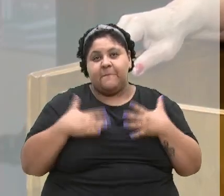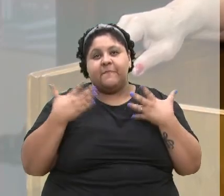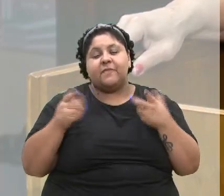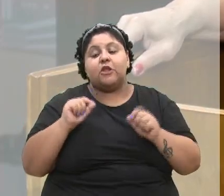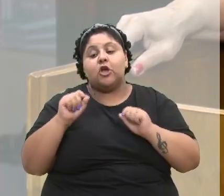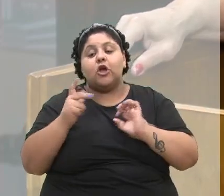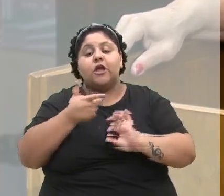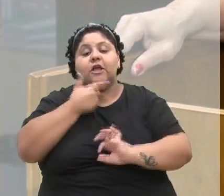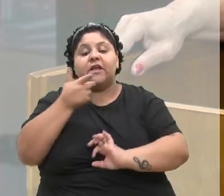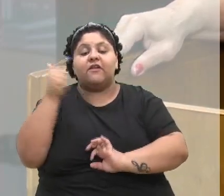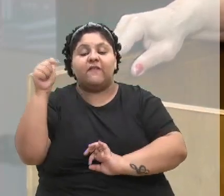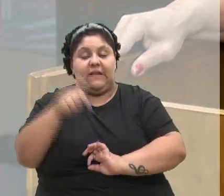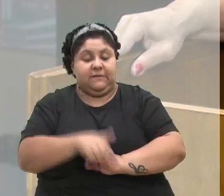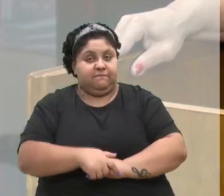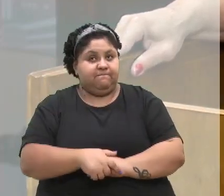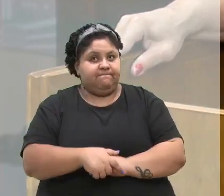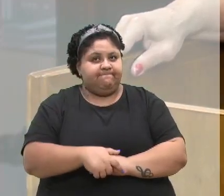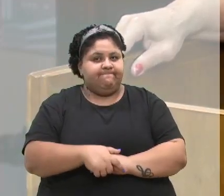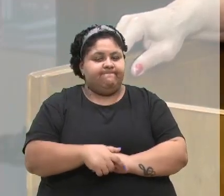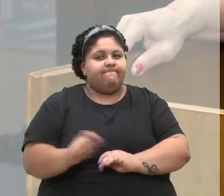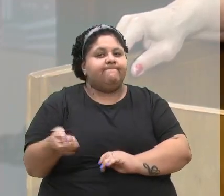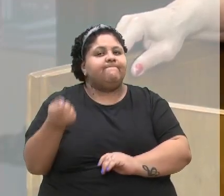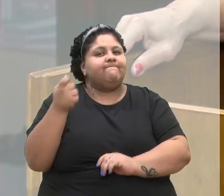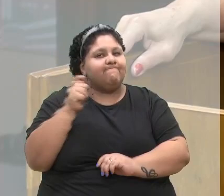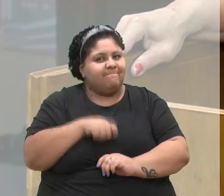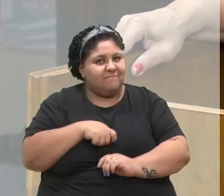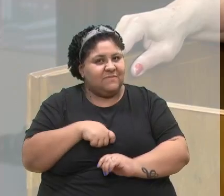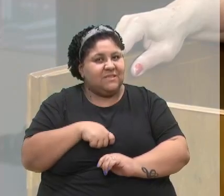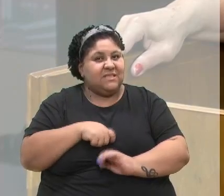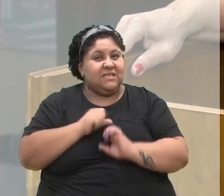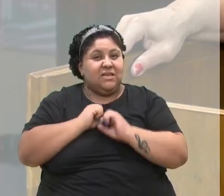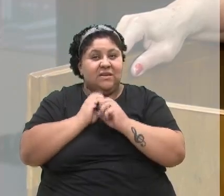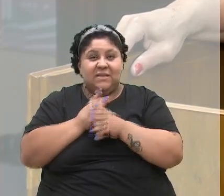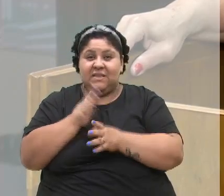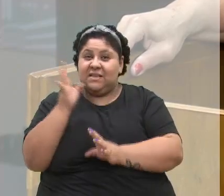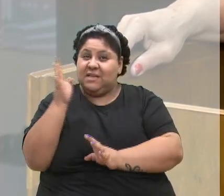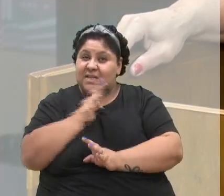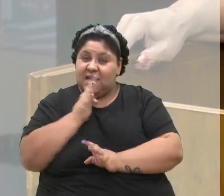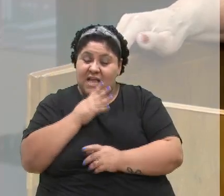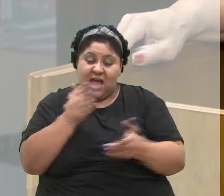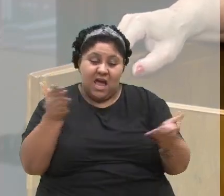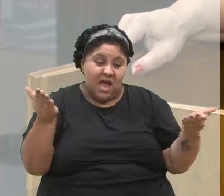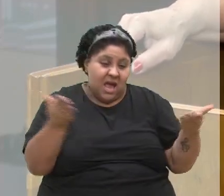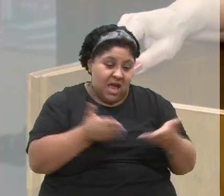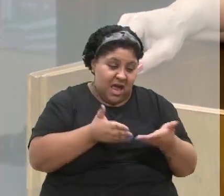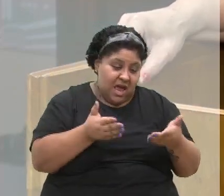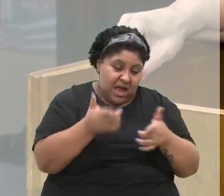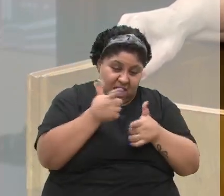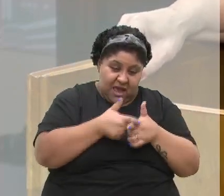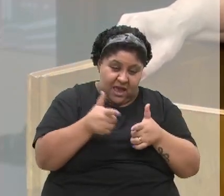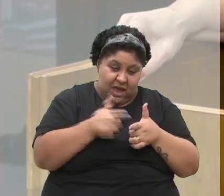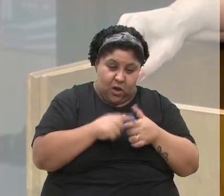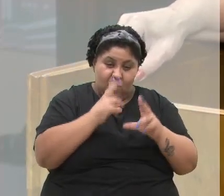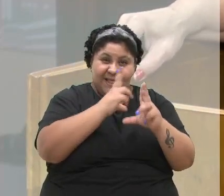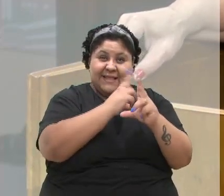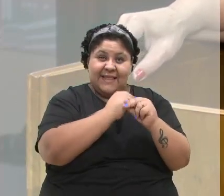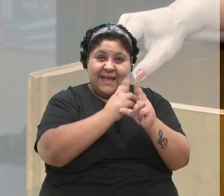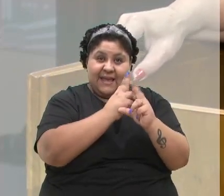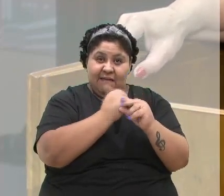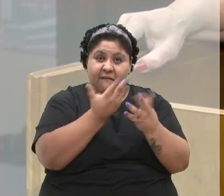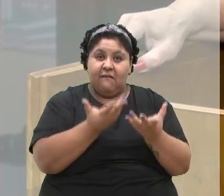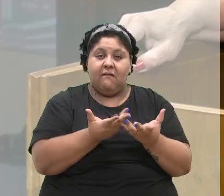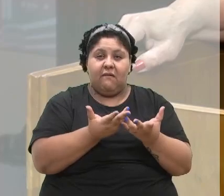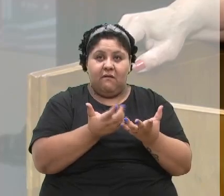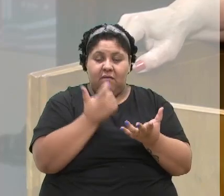eu quero dizer aqui? É preciso uma ação imediata. Nós estamos aí, gente, com o problema da dengue,